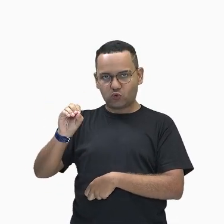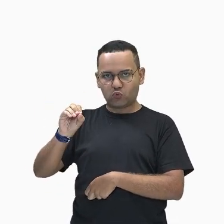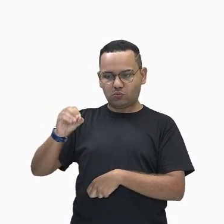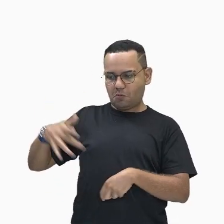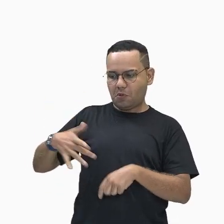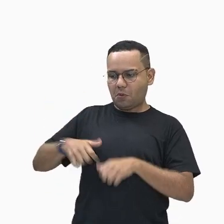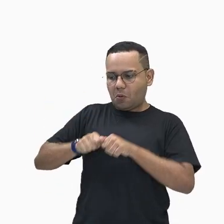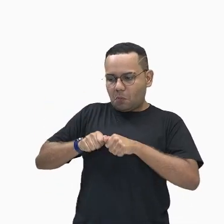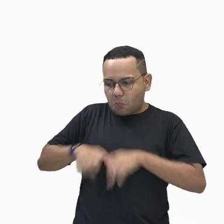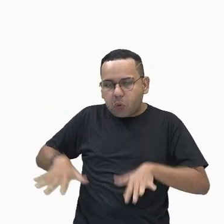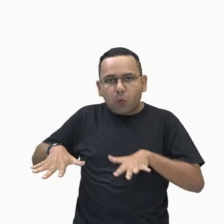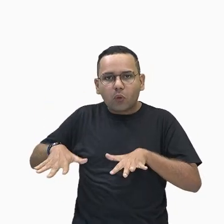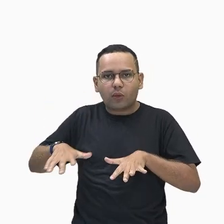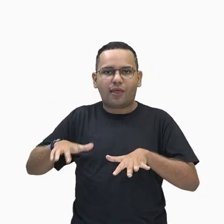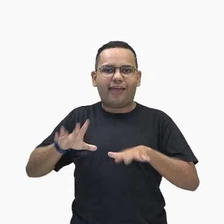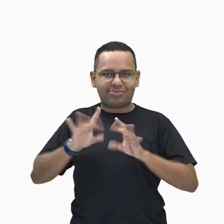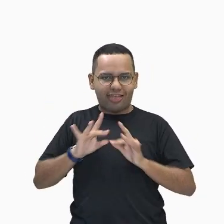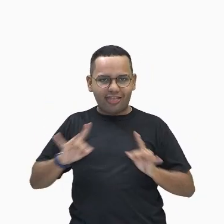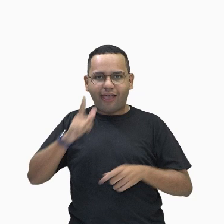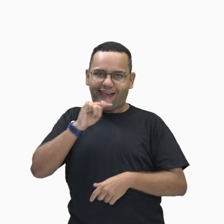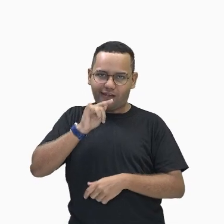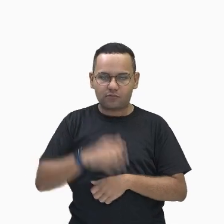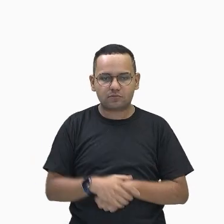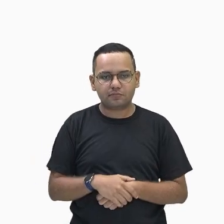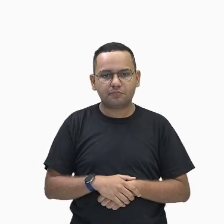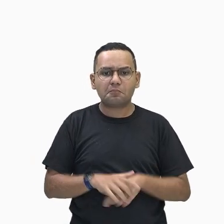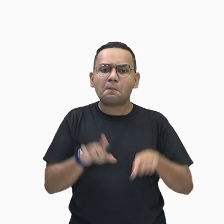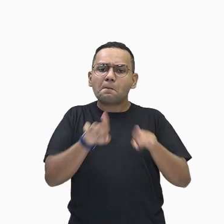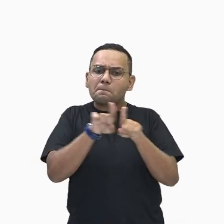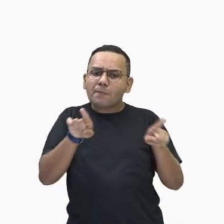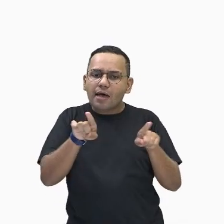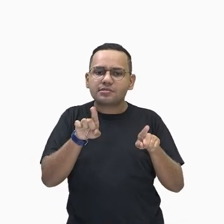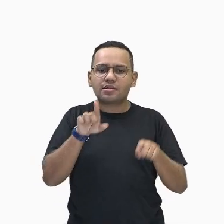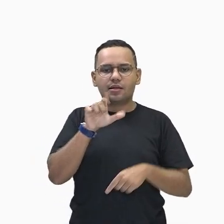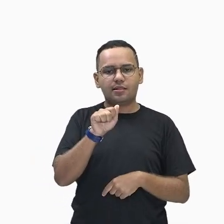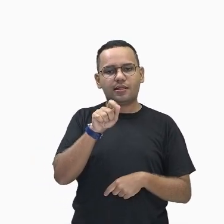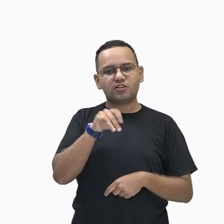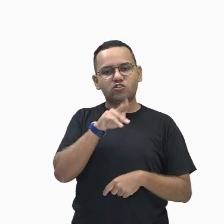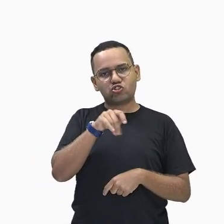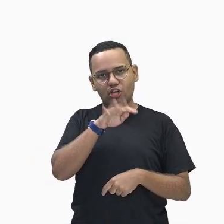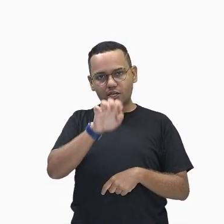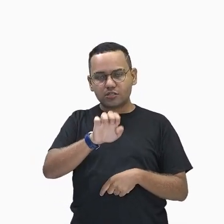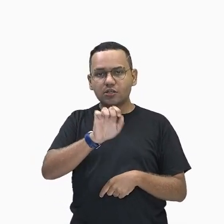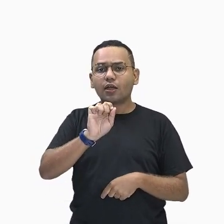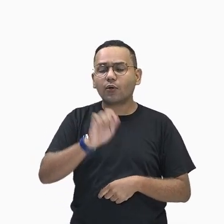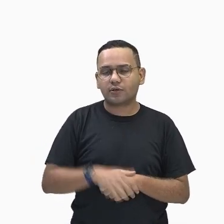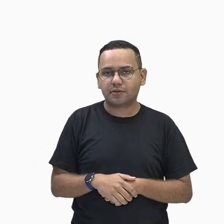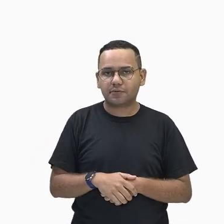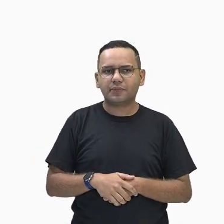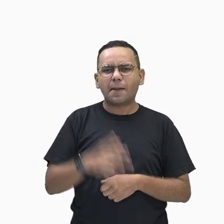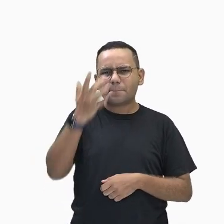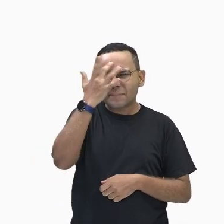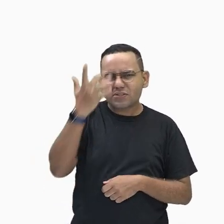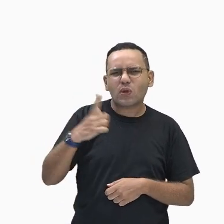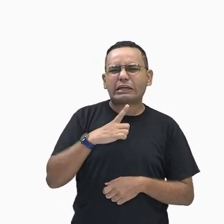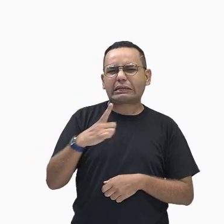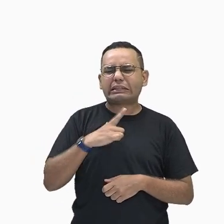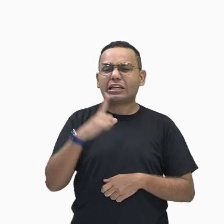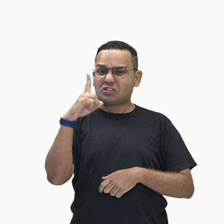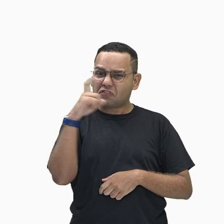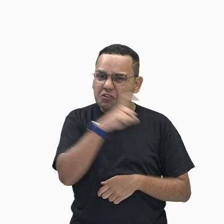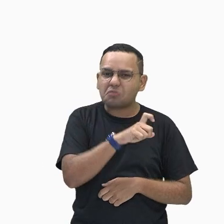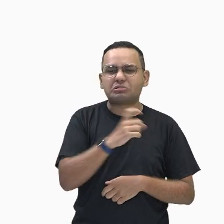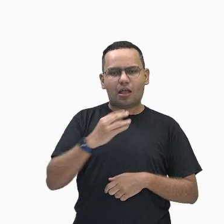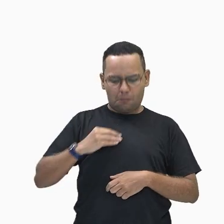eliminar ali a retenção de líquido o laxante já é um pouco mais errado é é mais utilizado para quem tem constipação para quem tem prisão de ventre